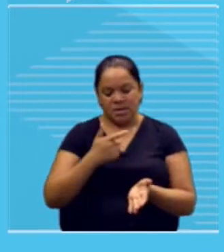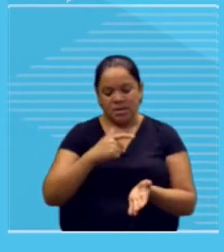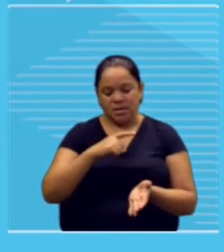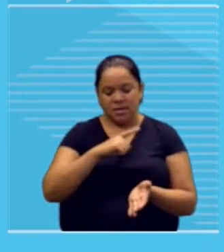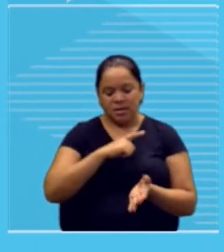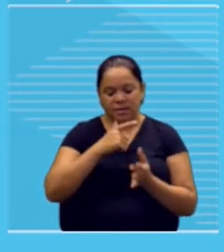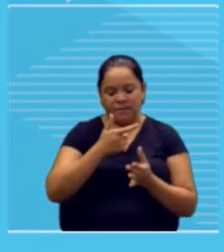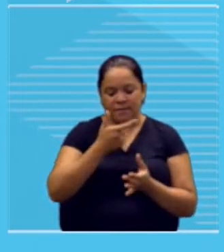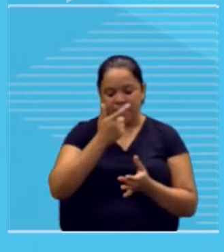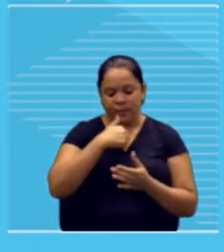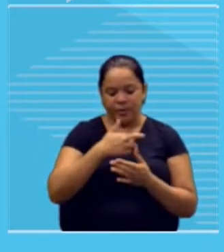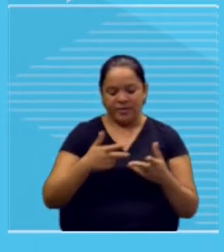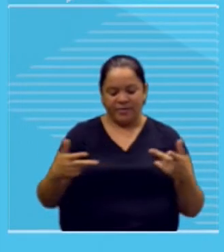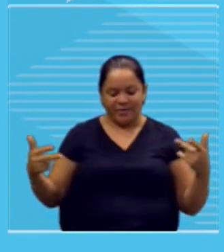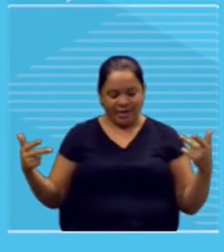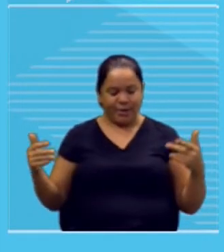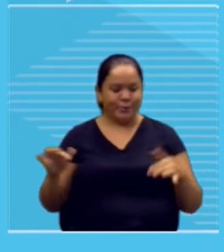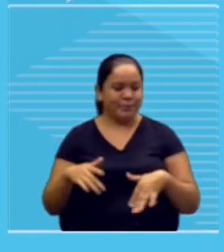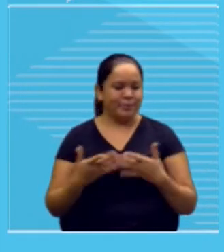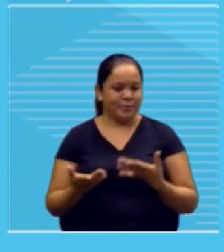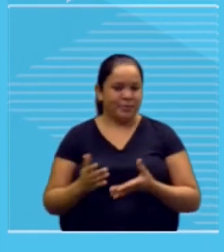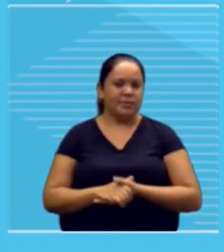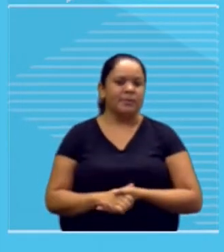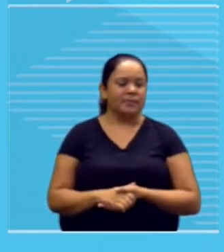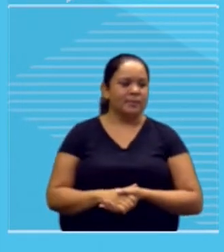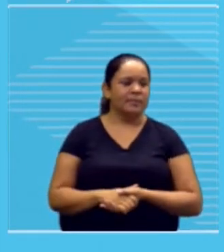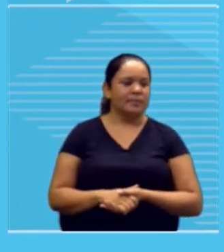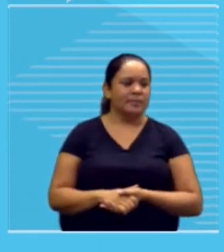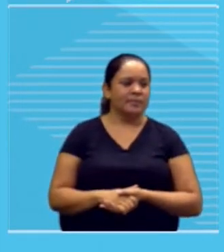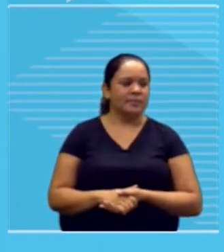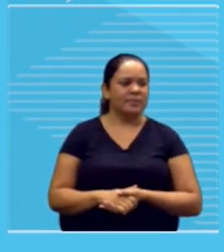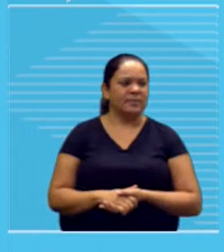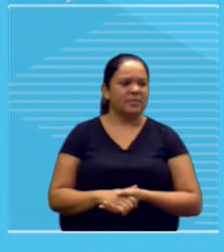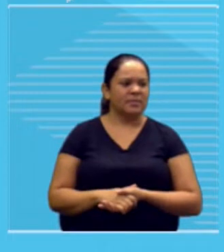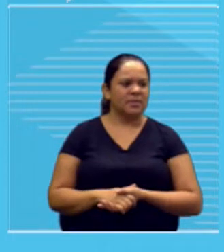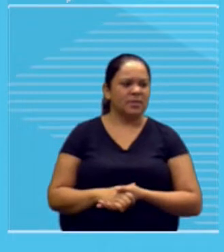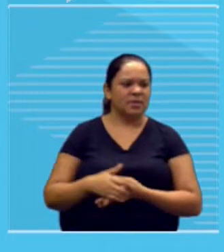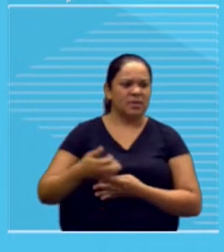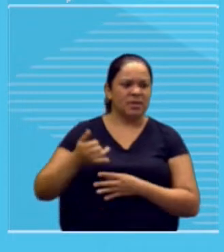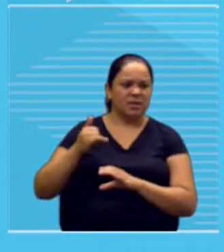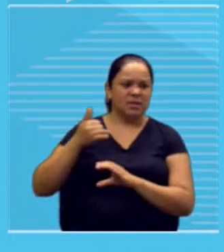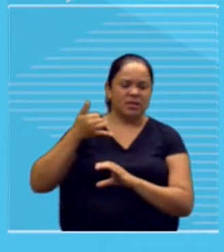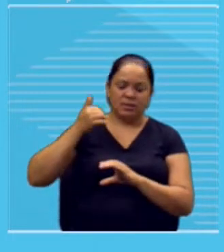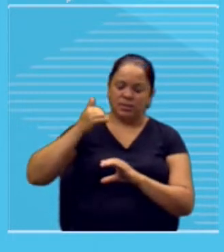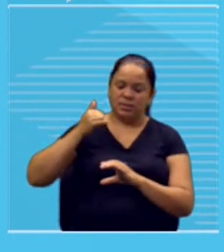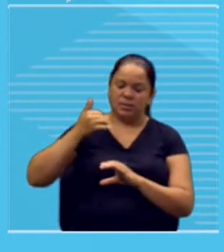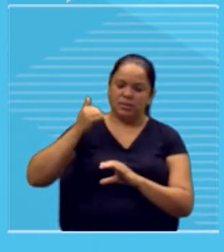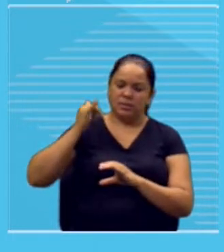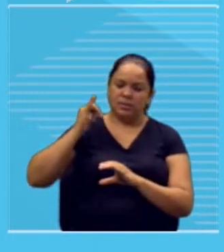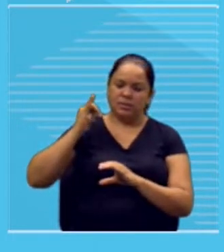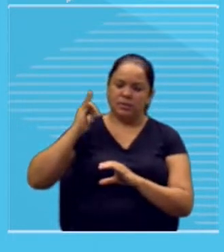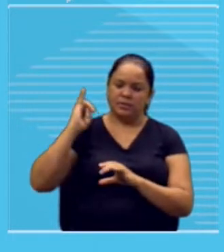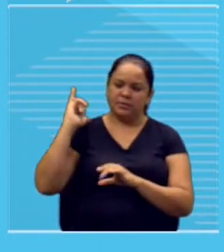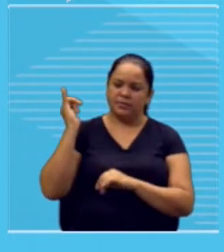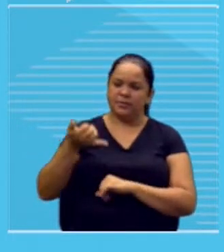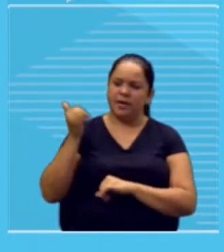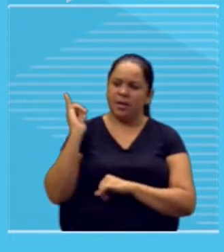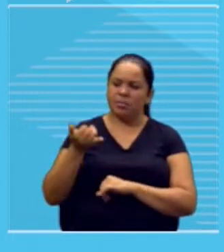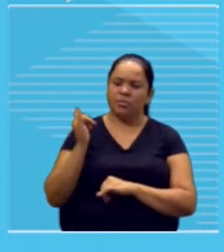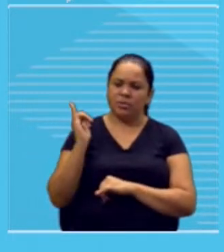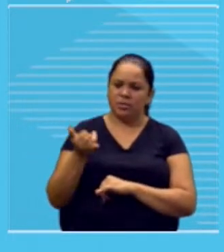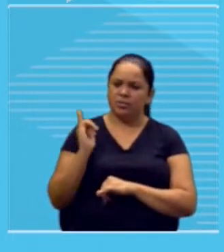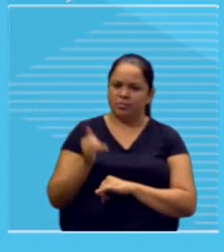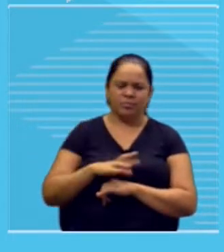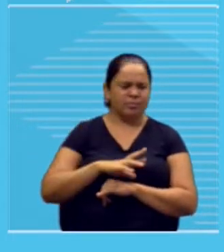possível minha gente que é que fábula tem a ver com fruta nada fábula é